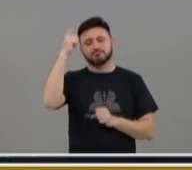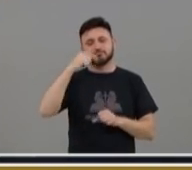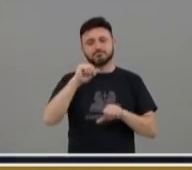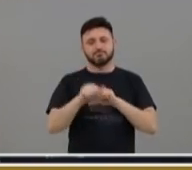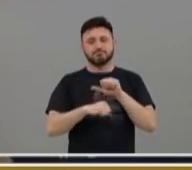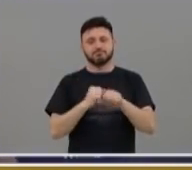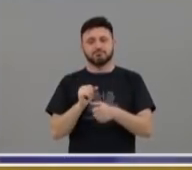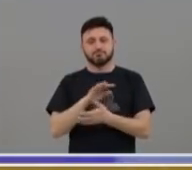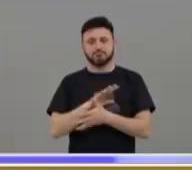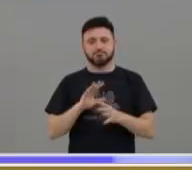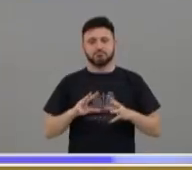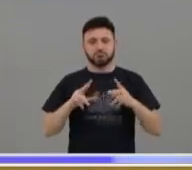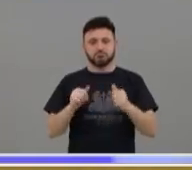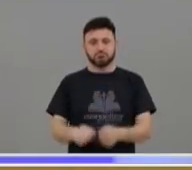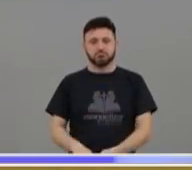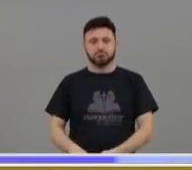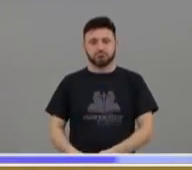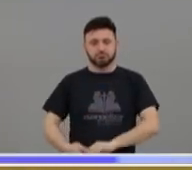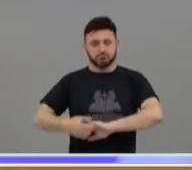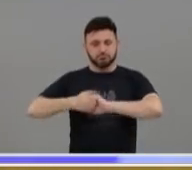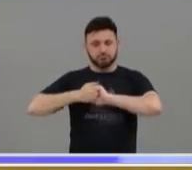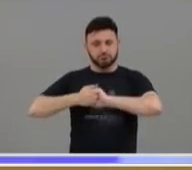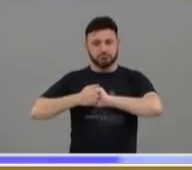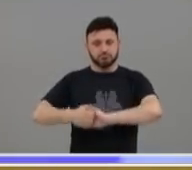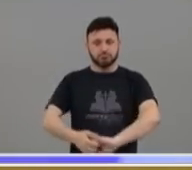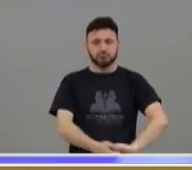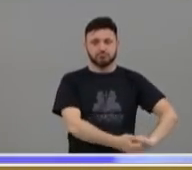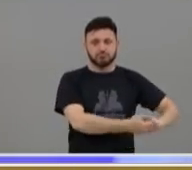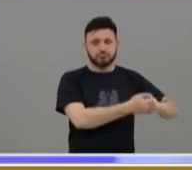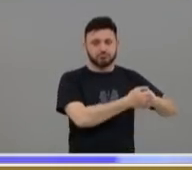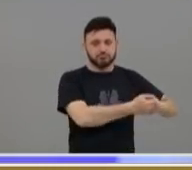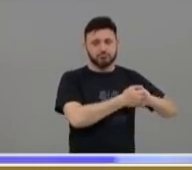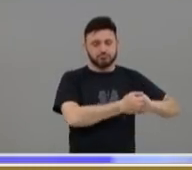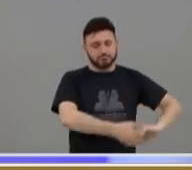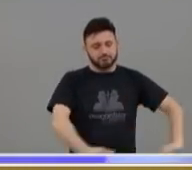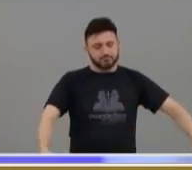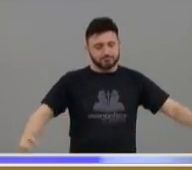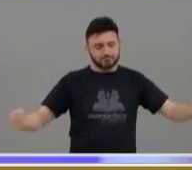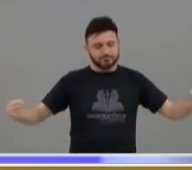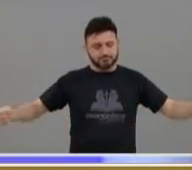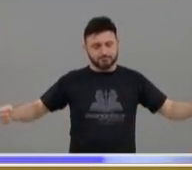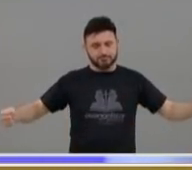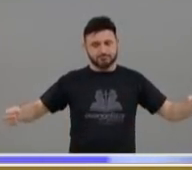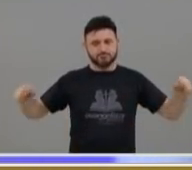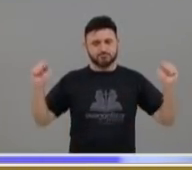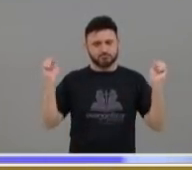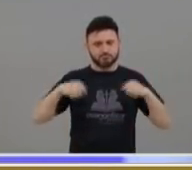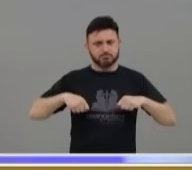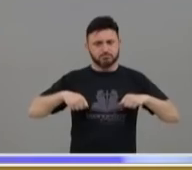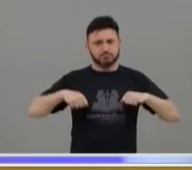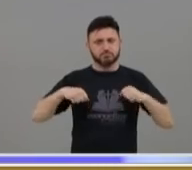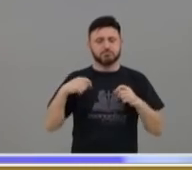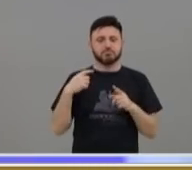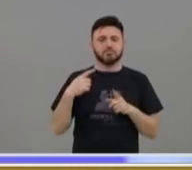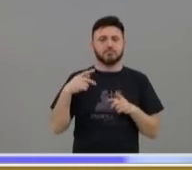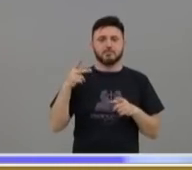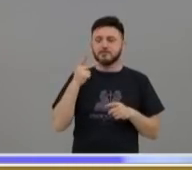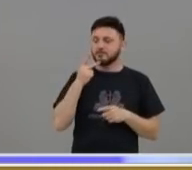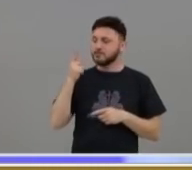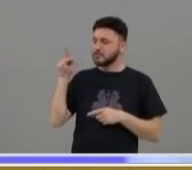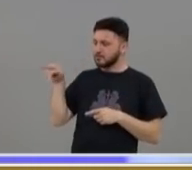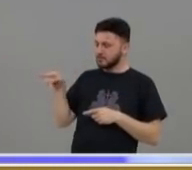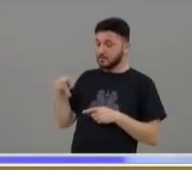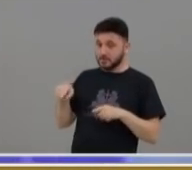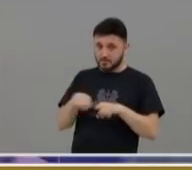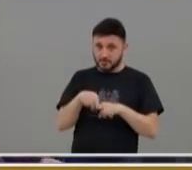tudo. Segura na mão dessa pessoa que está do seu lado. Segura. Segura bem forte. E diz para ela, e você que está